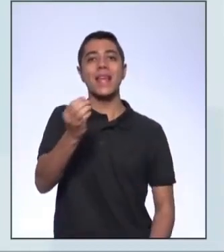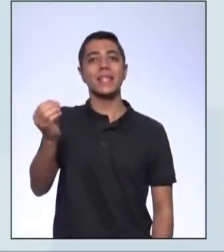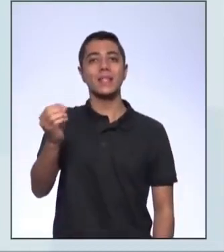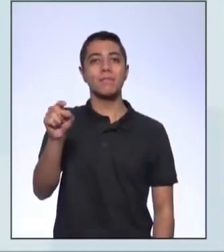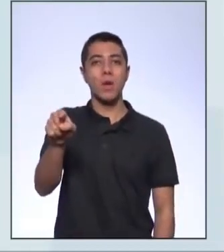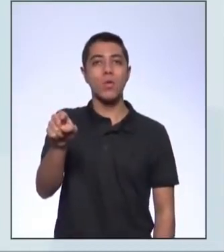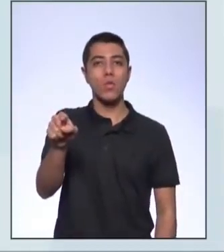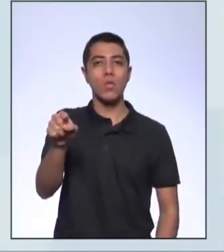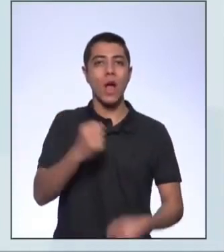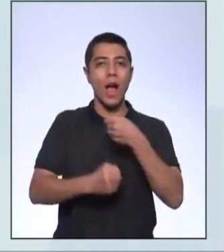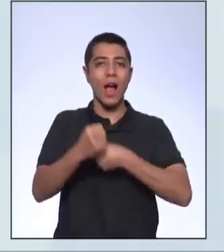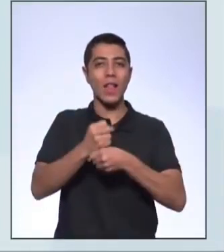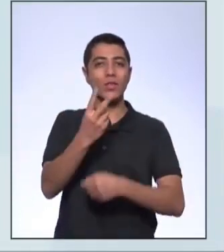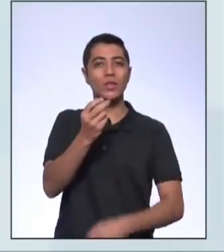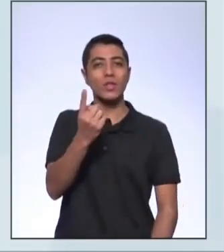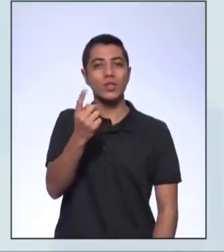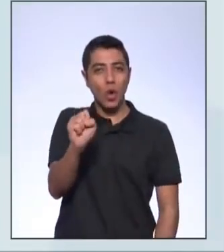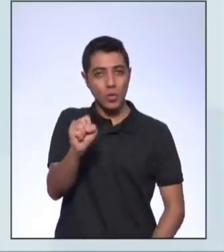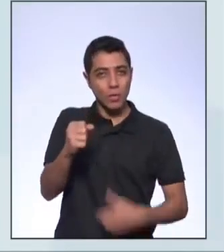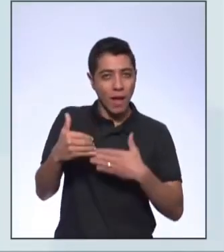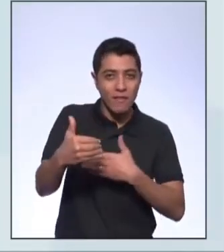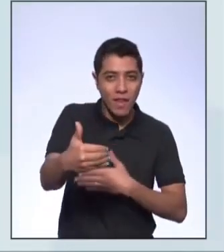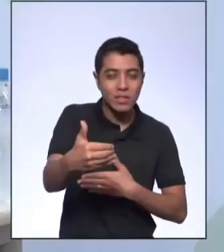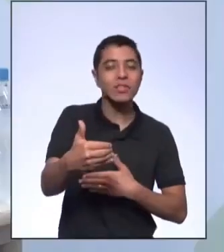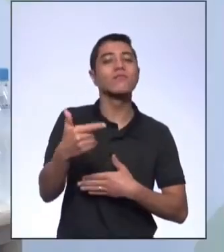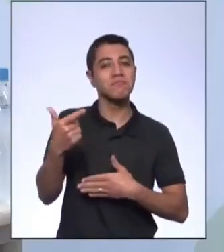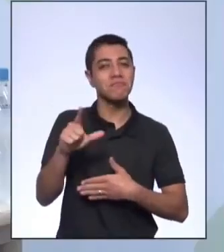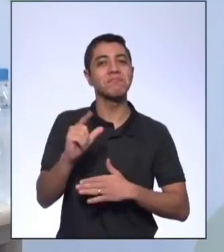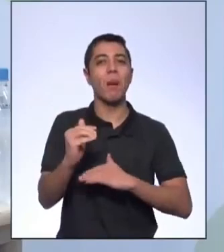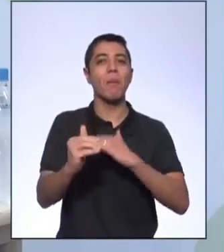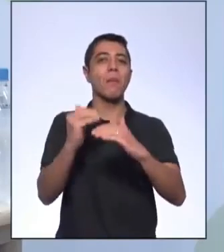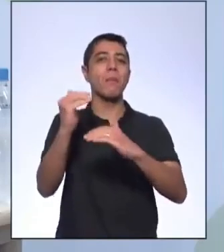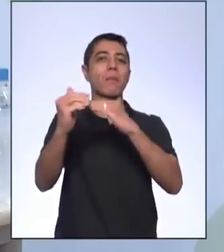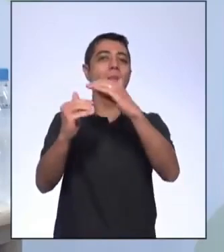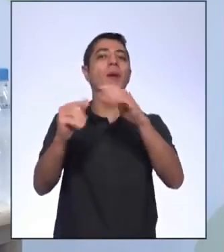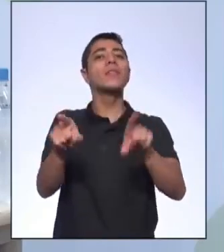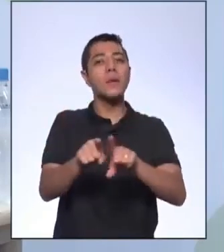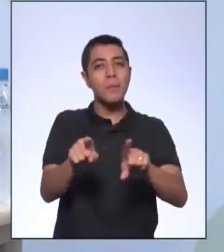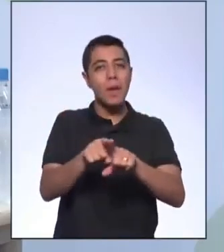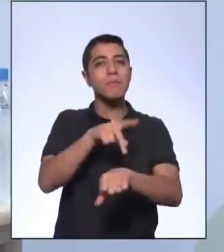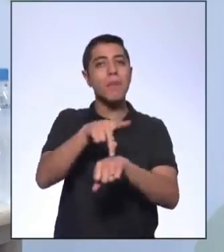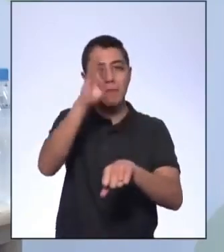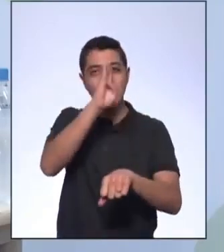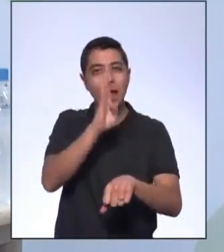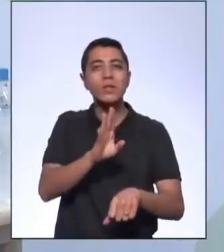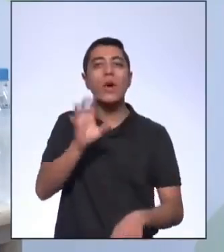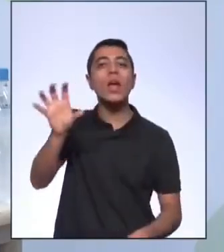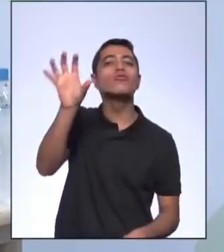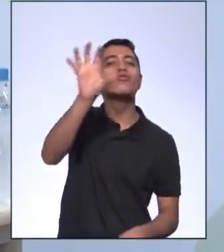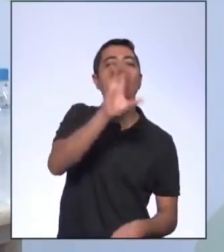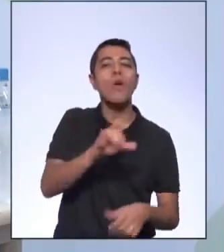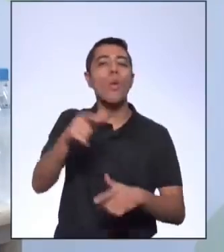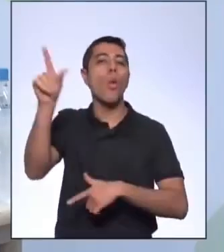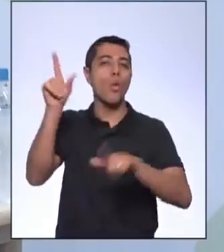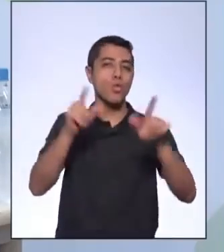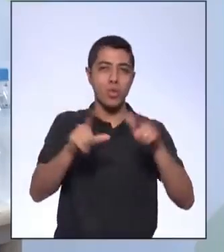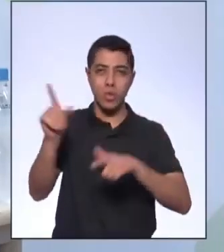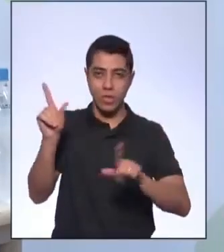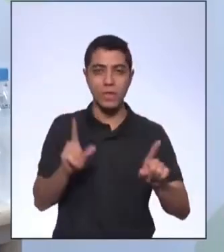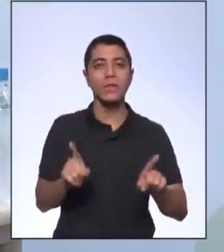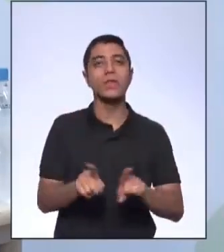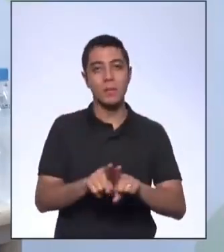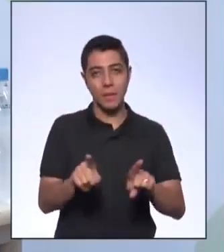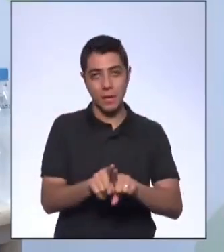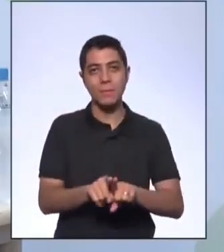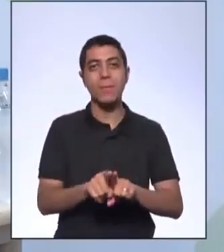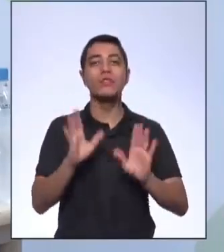de 2018 e elas fazem parte aí de outras regiões do país a então eu já vi uma aí essas regiões aí que